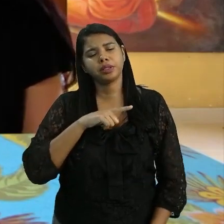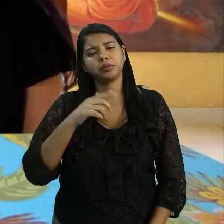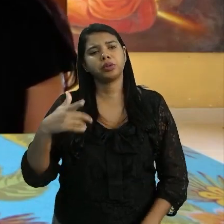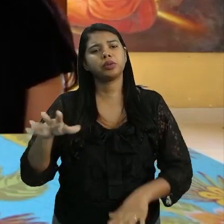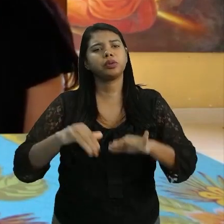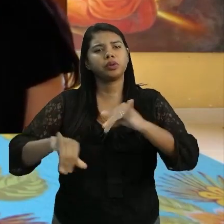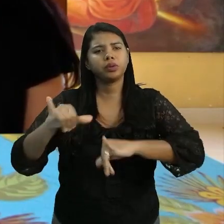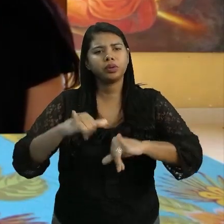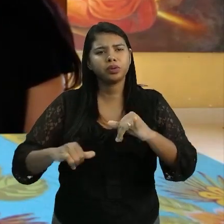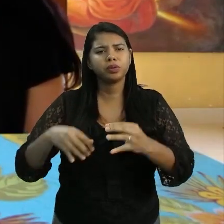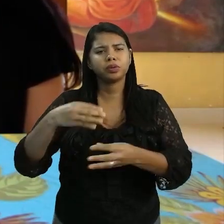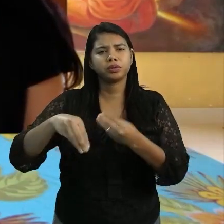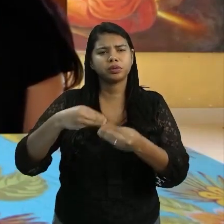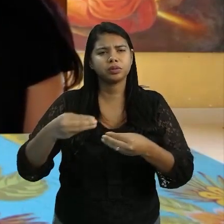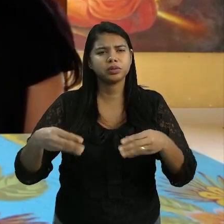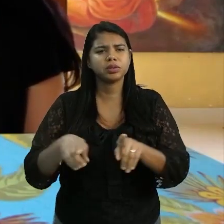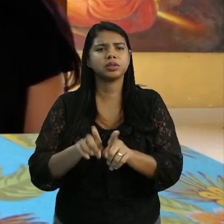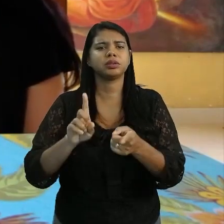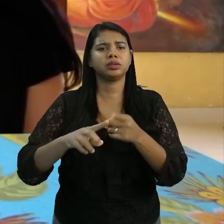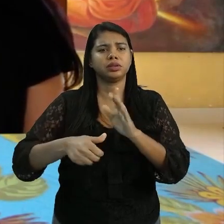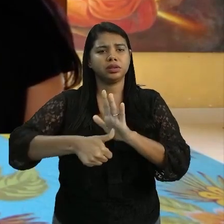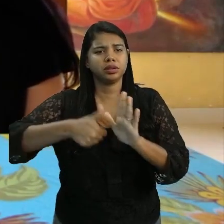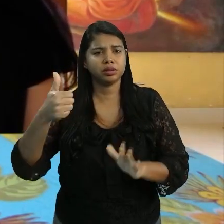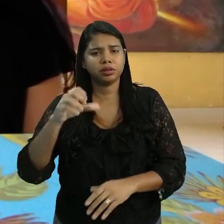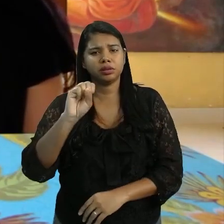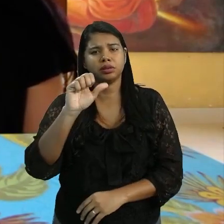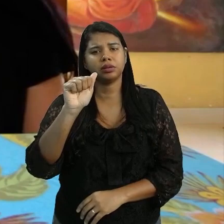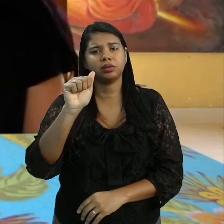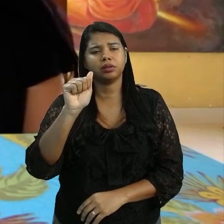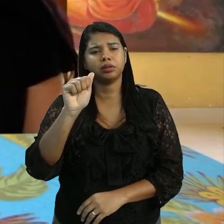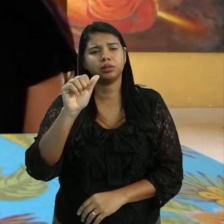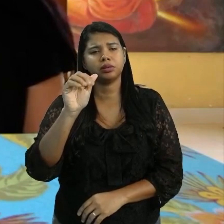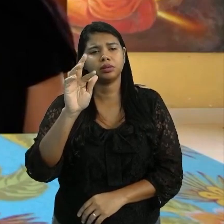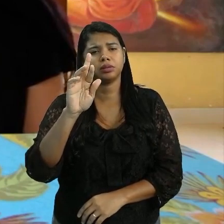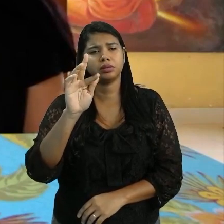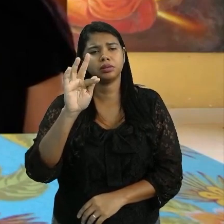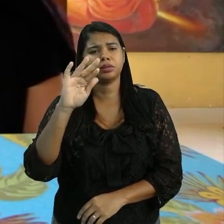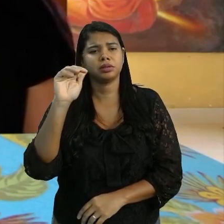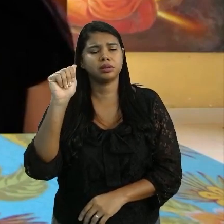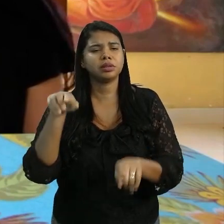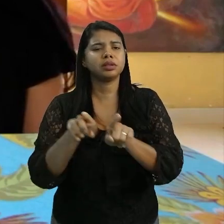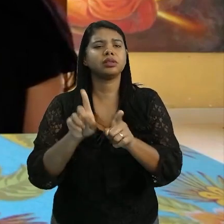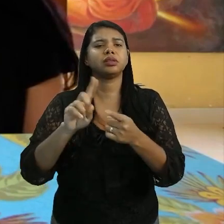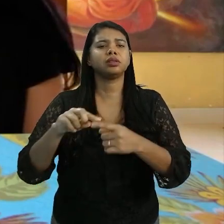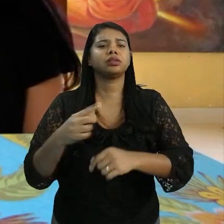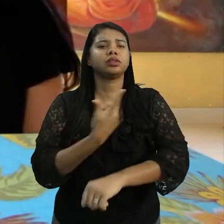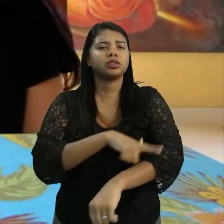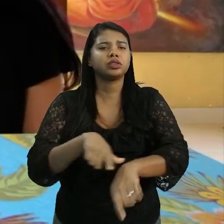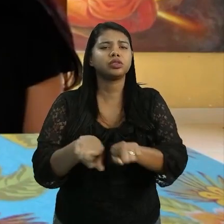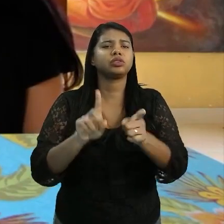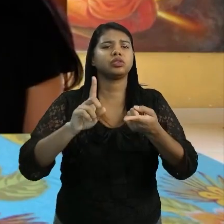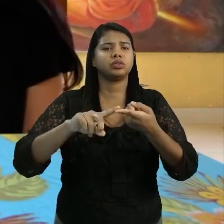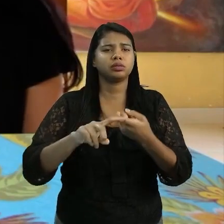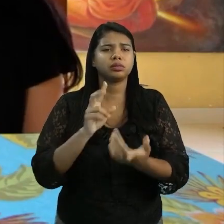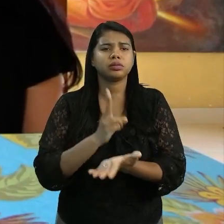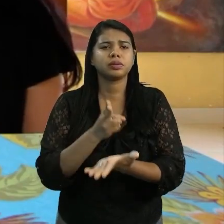A cultivação de orgânico é mais difícil, Sim. né? Porque a gente tem que combater as pragas de uma forma